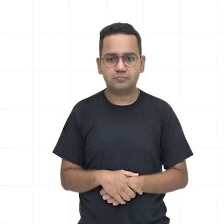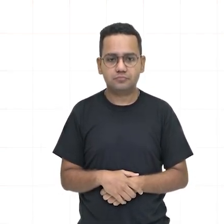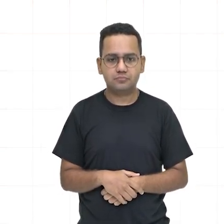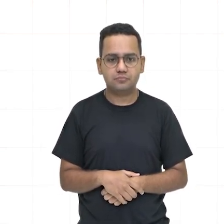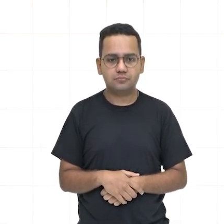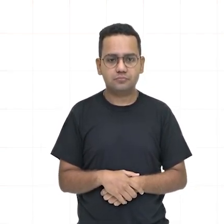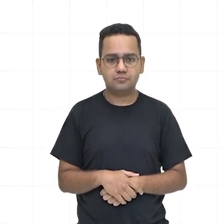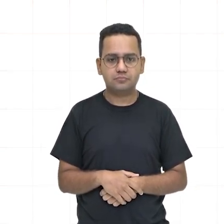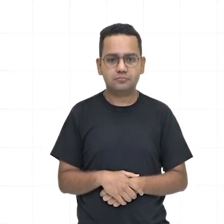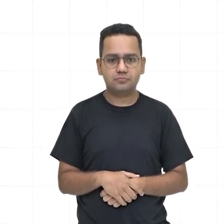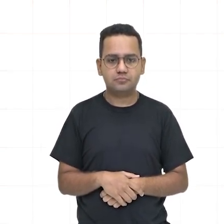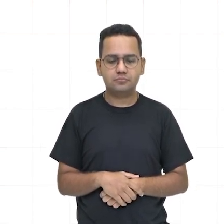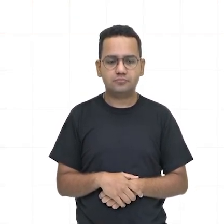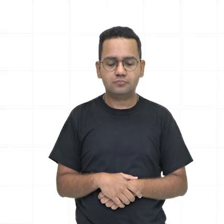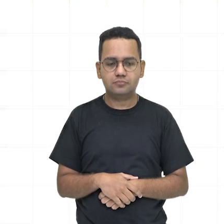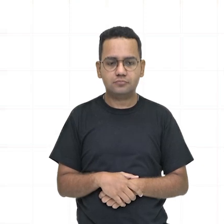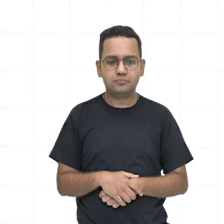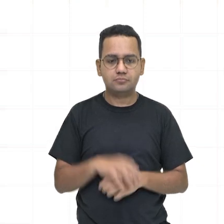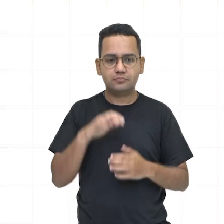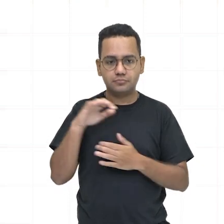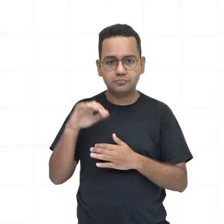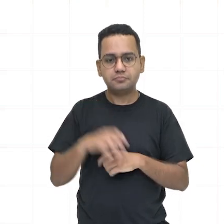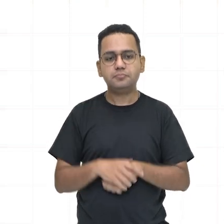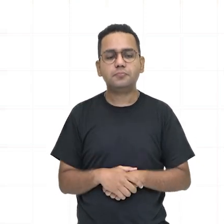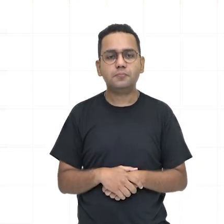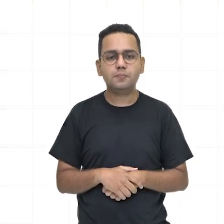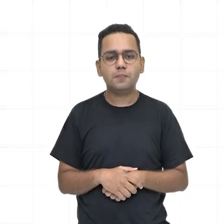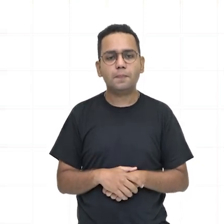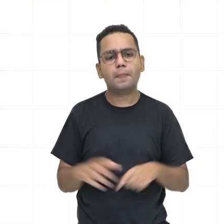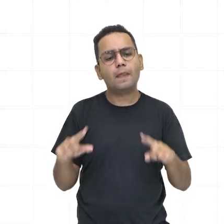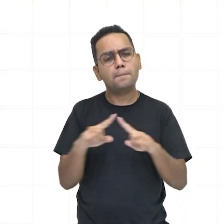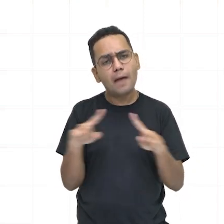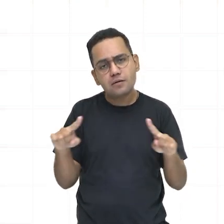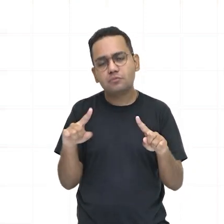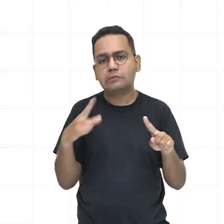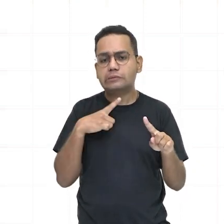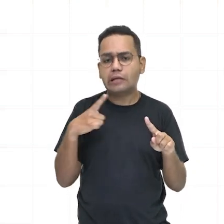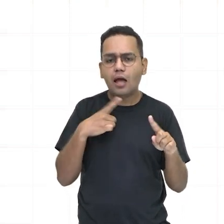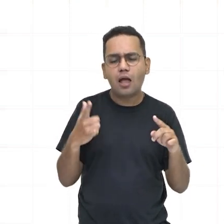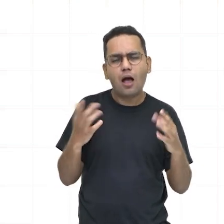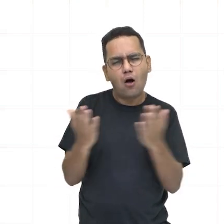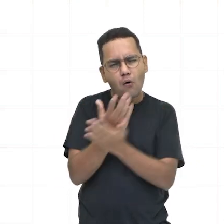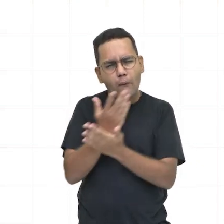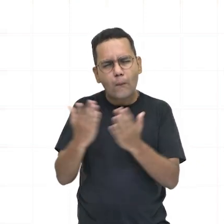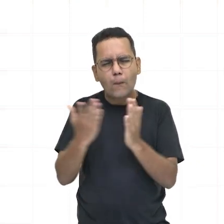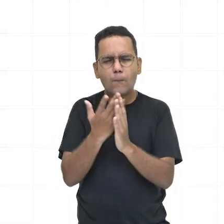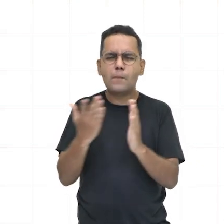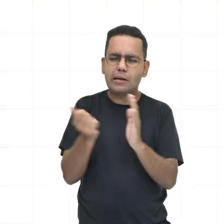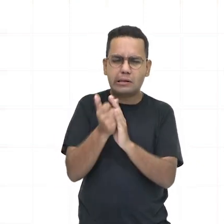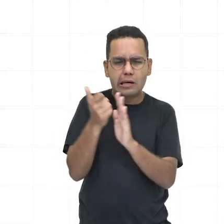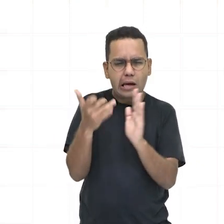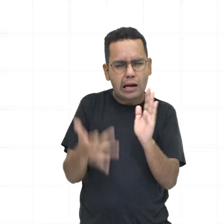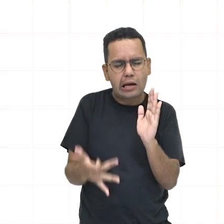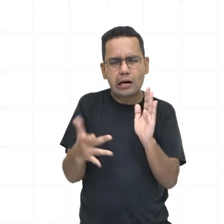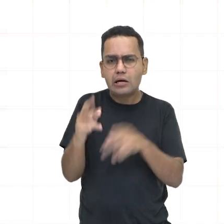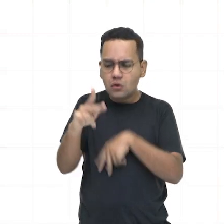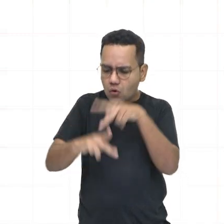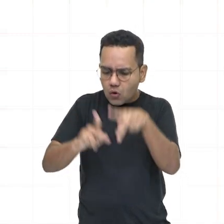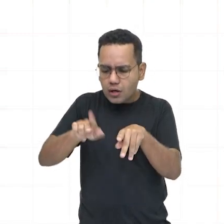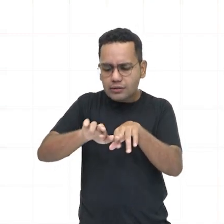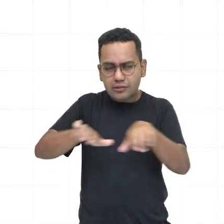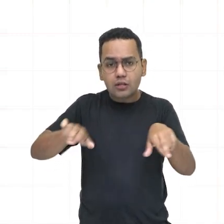Algumas das principais características das civilizações são as seguintes, tá? Aqui vamos falar